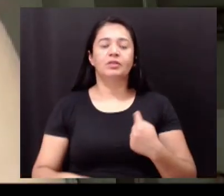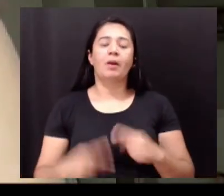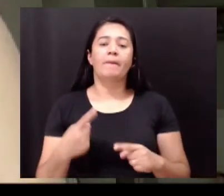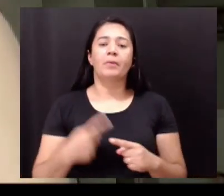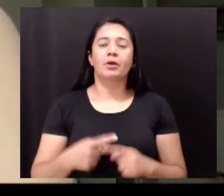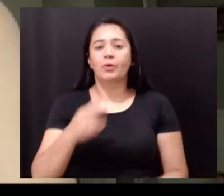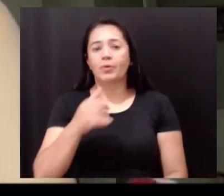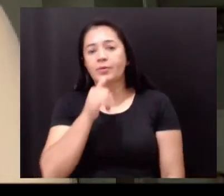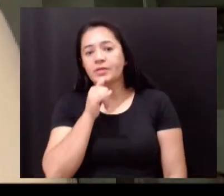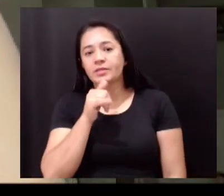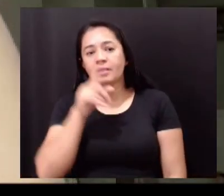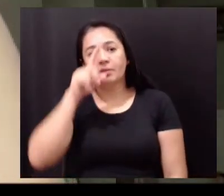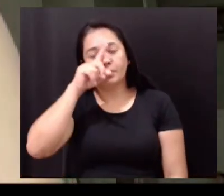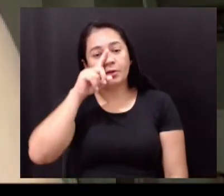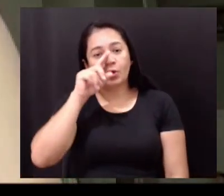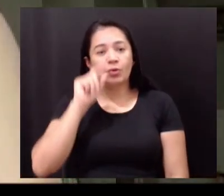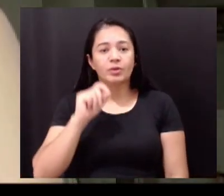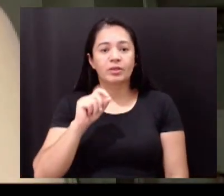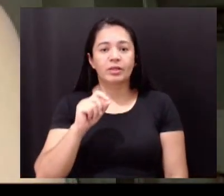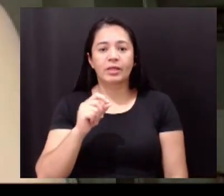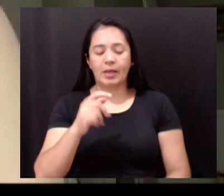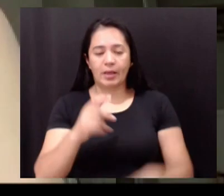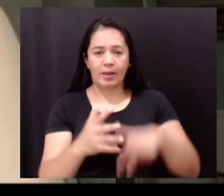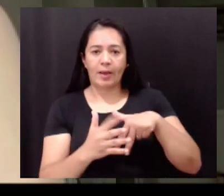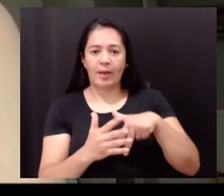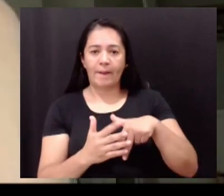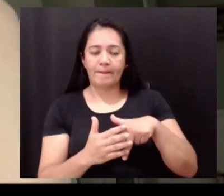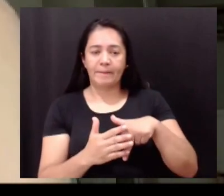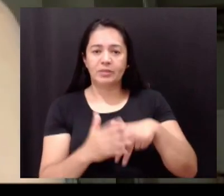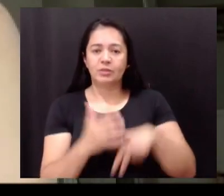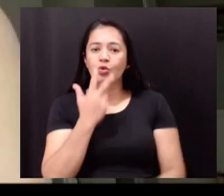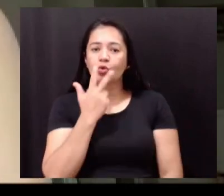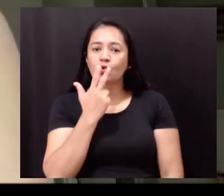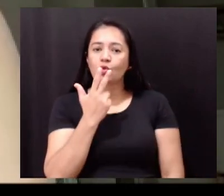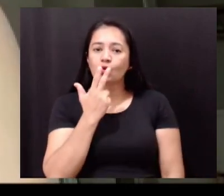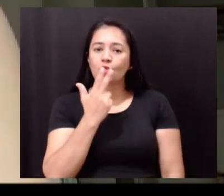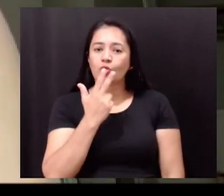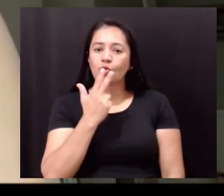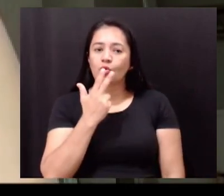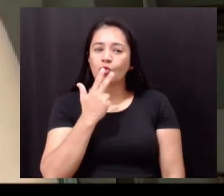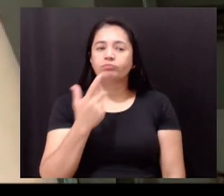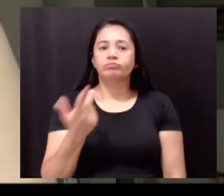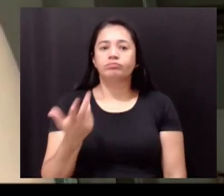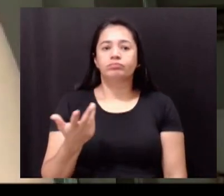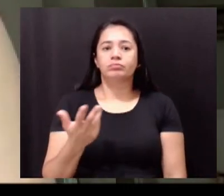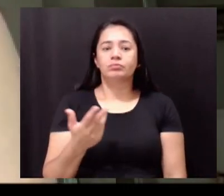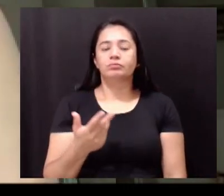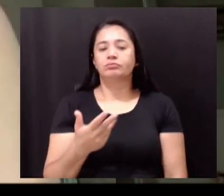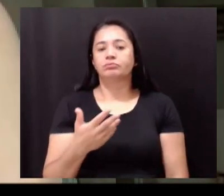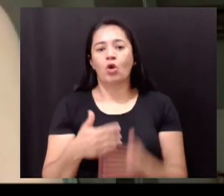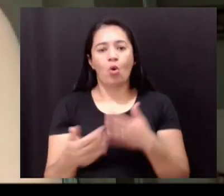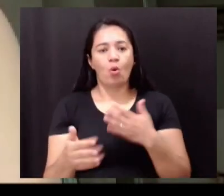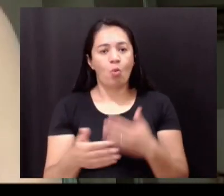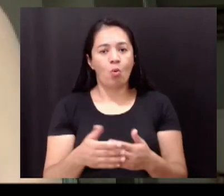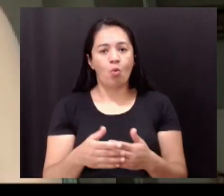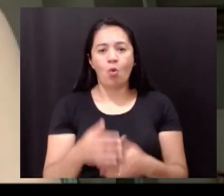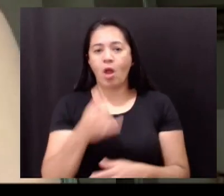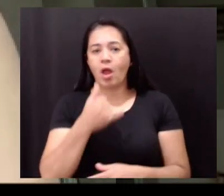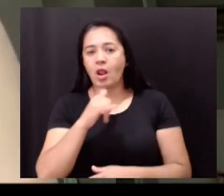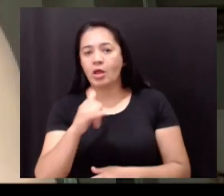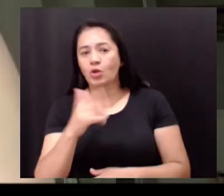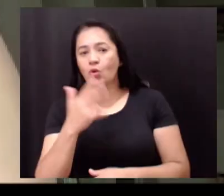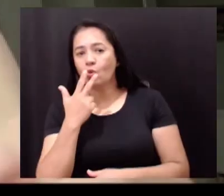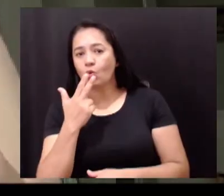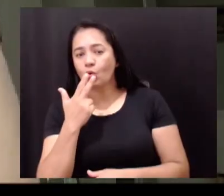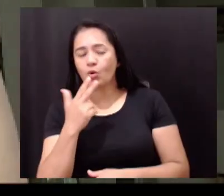tabagismo. Pacientes que fazem uso de cigarro, fazem uso de cigarro eletrônico, que fumam há muito tempo,